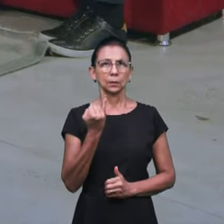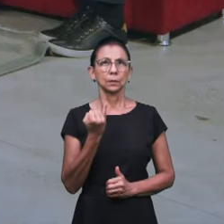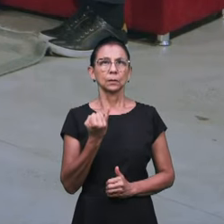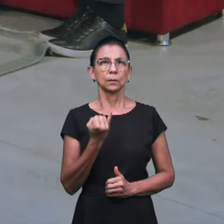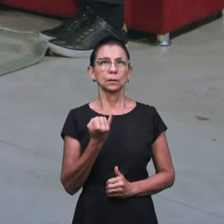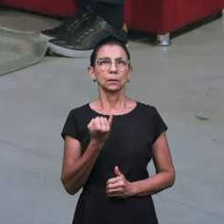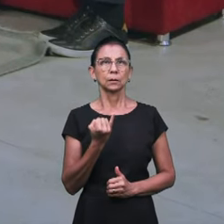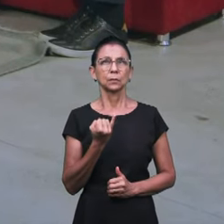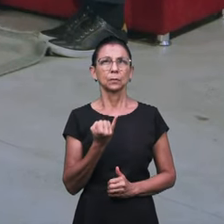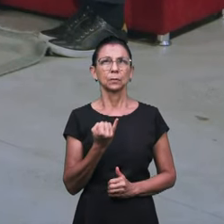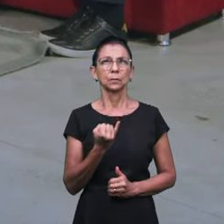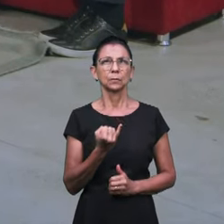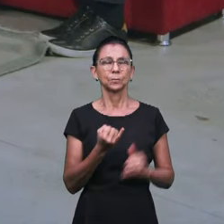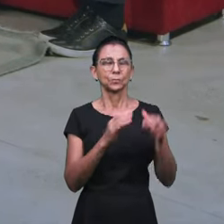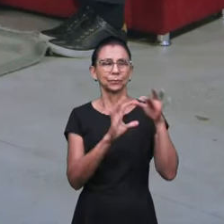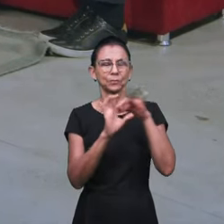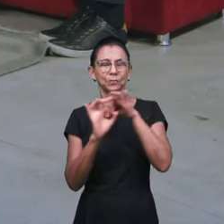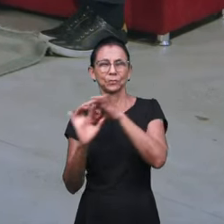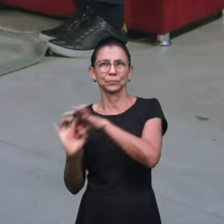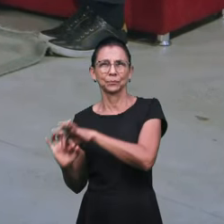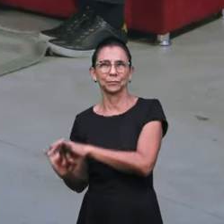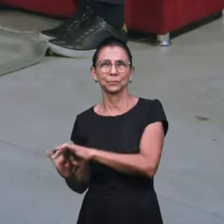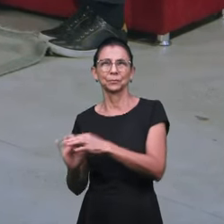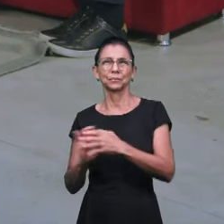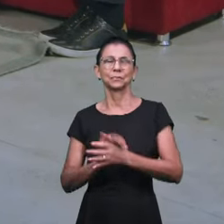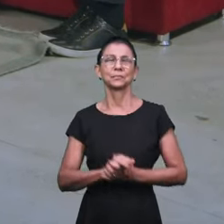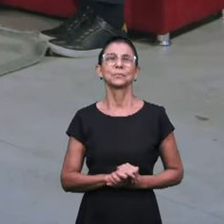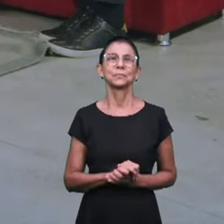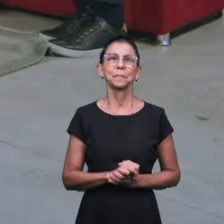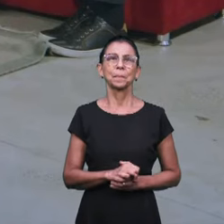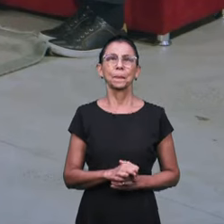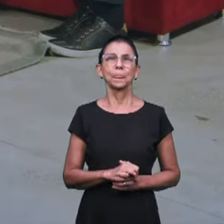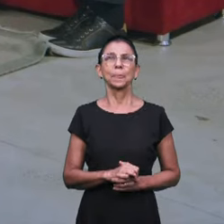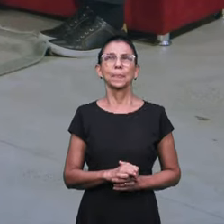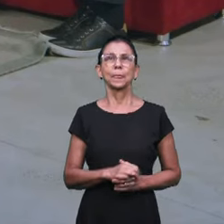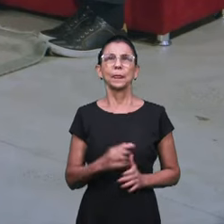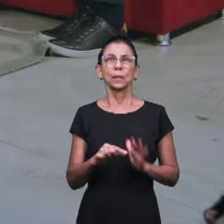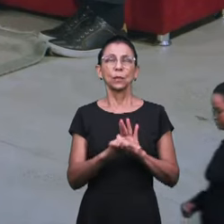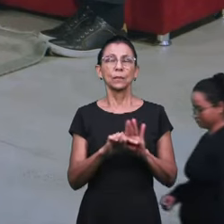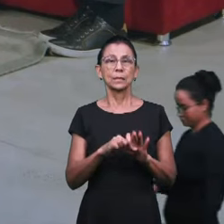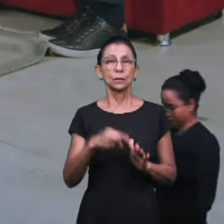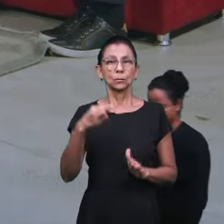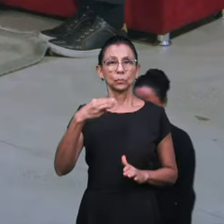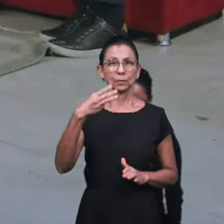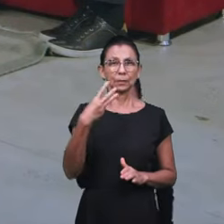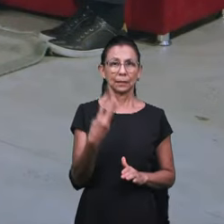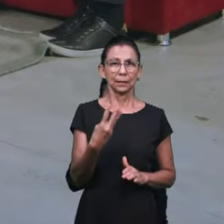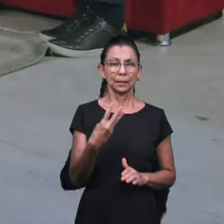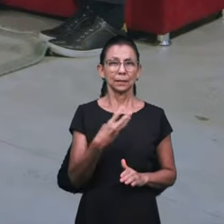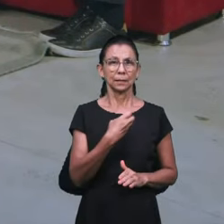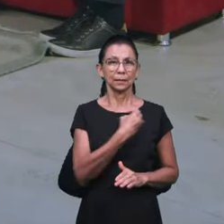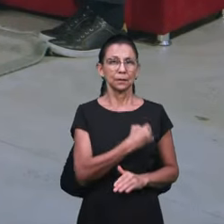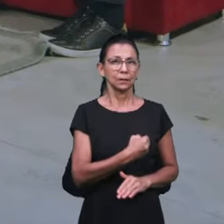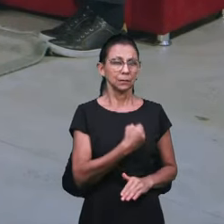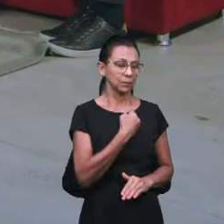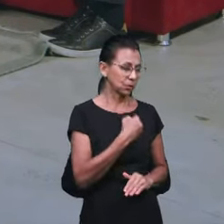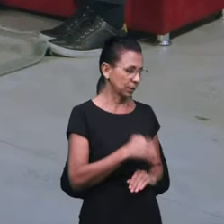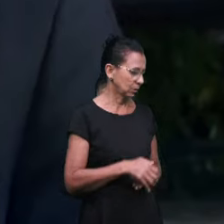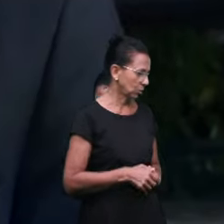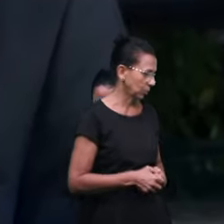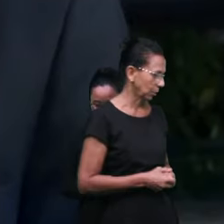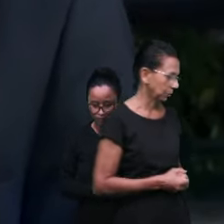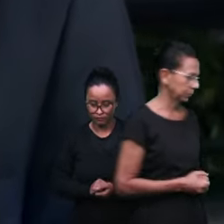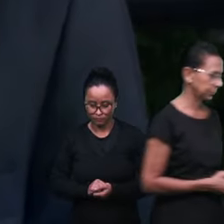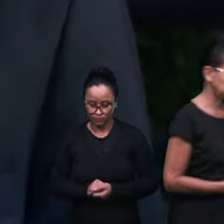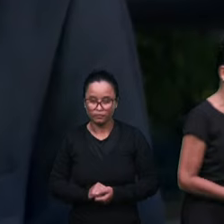contexto, porque no primeiro versículo, ou melhor, no versículo 3 do Evangelho de João, que lemos aqui, por último até de